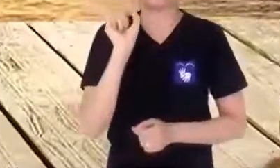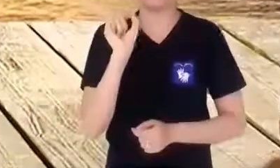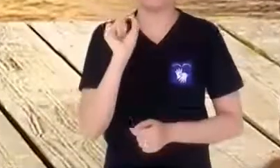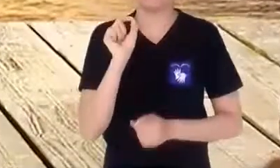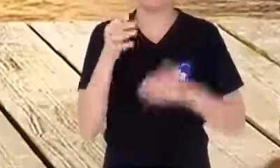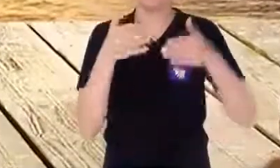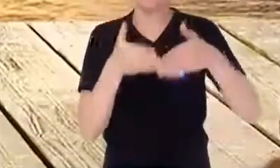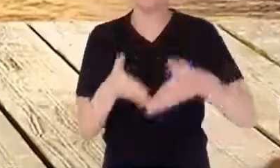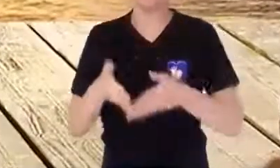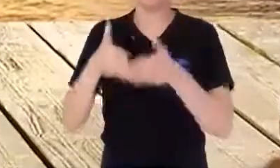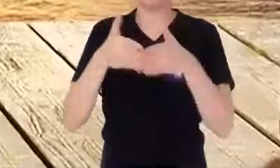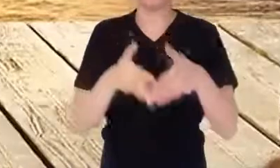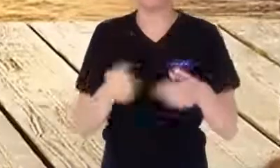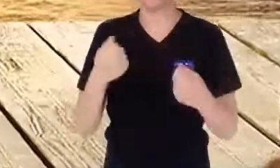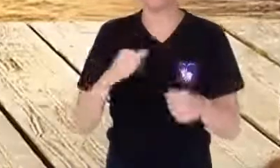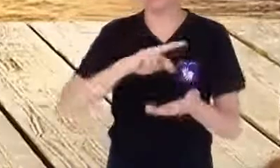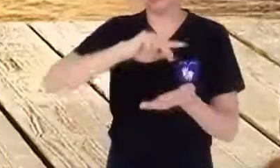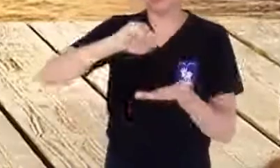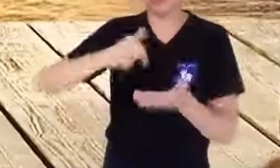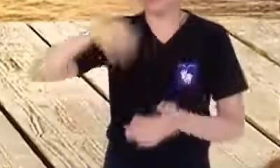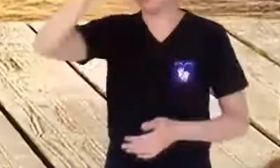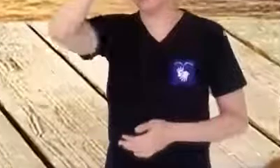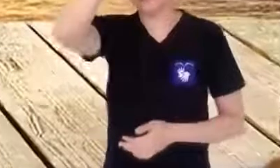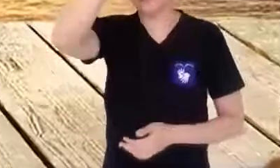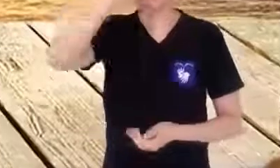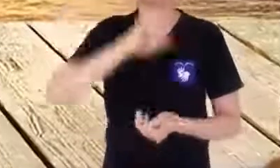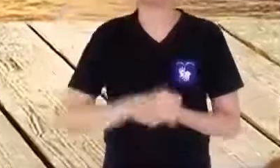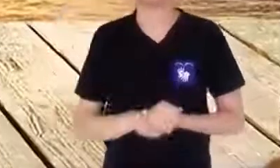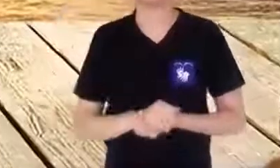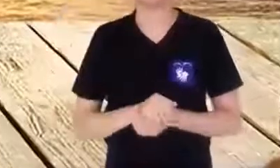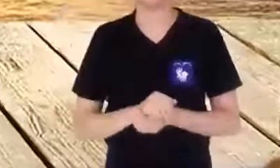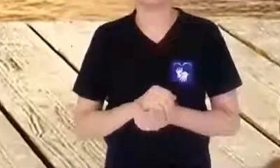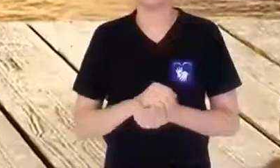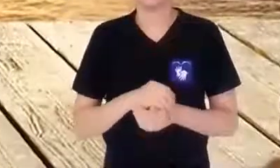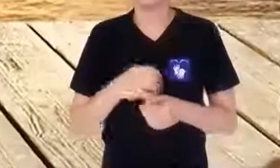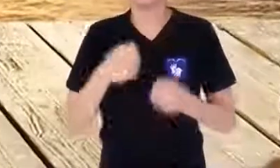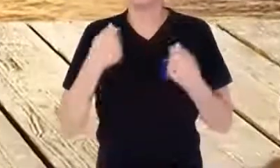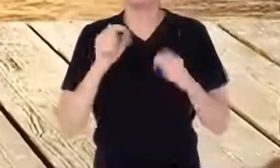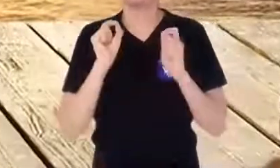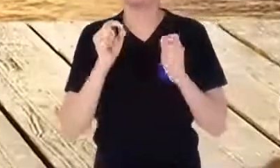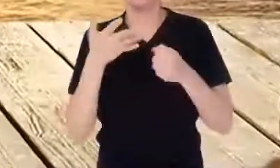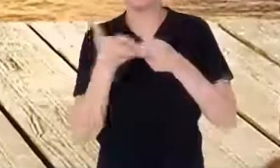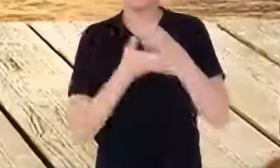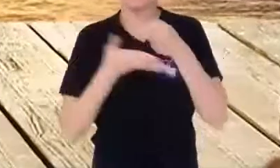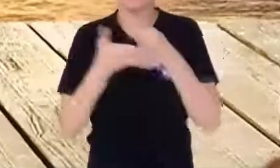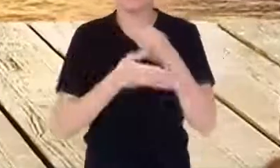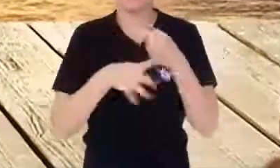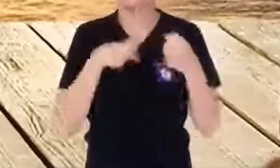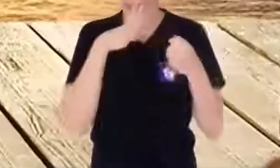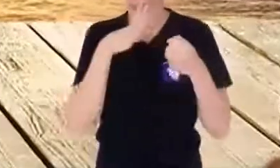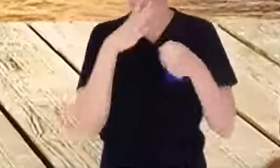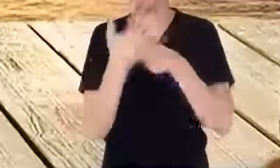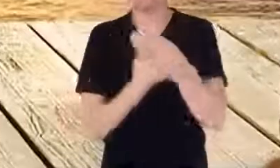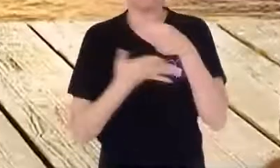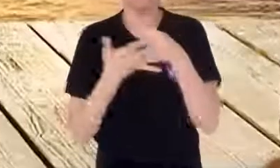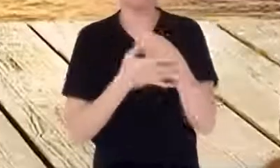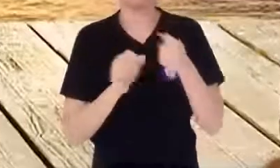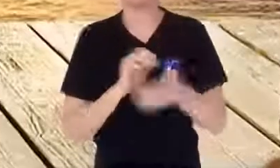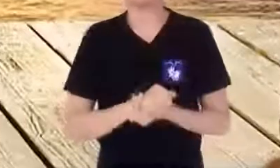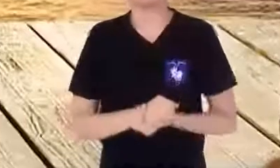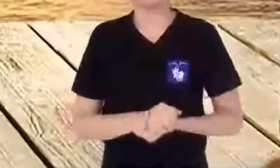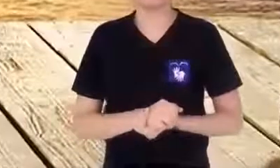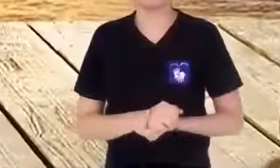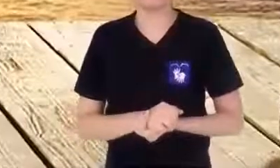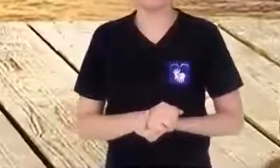mais coisas para ser um marujo. Você precisa saber as coisas básicas que um marujo tem que saber. Primeira coisa. Tô pronto. Proa